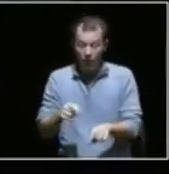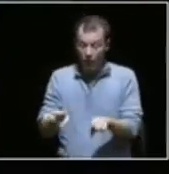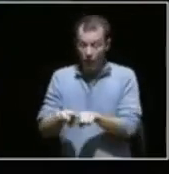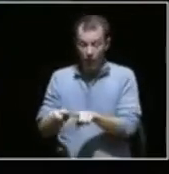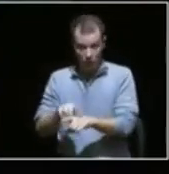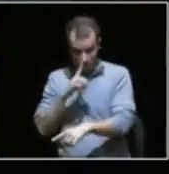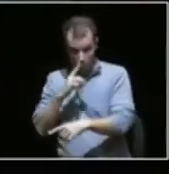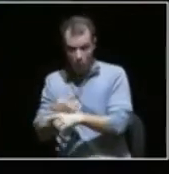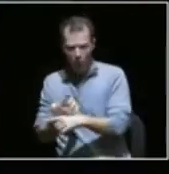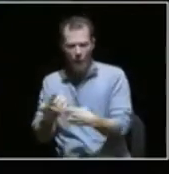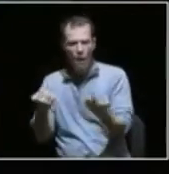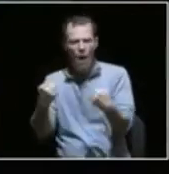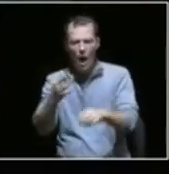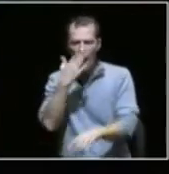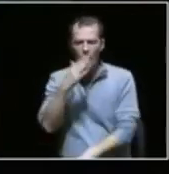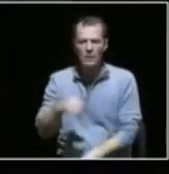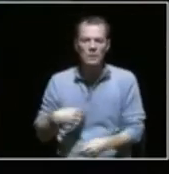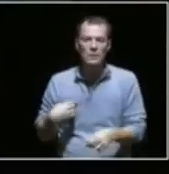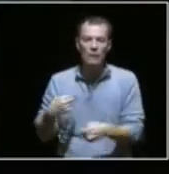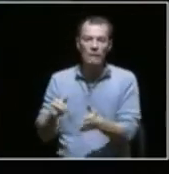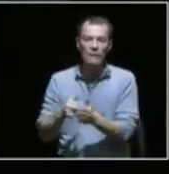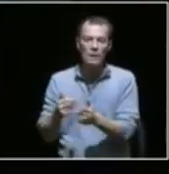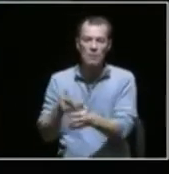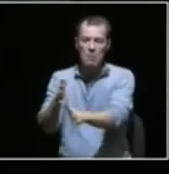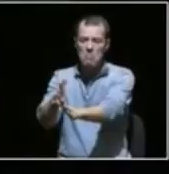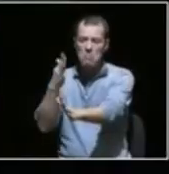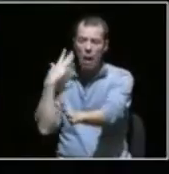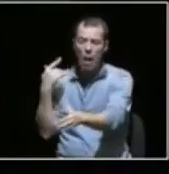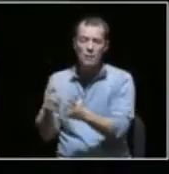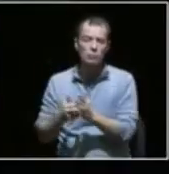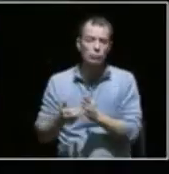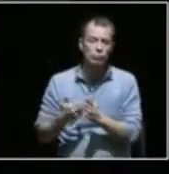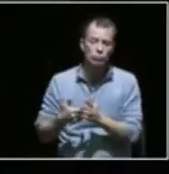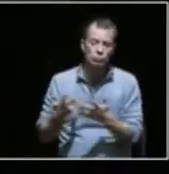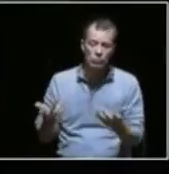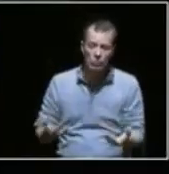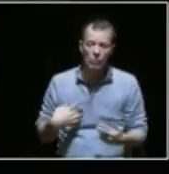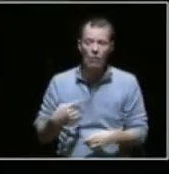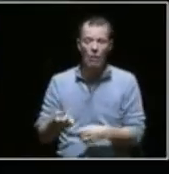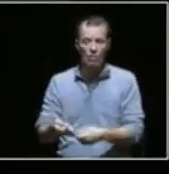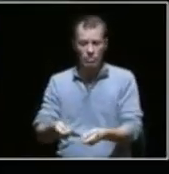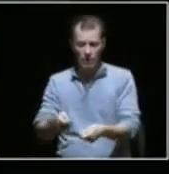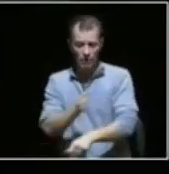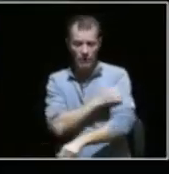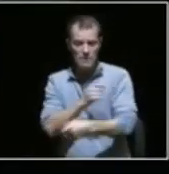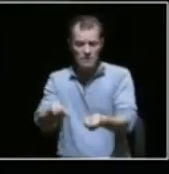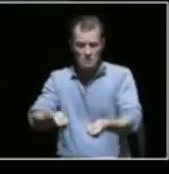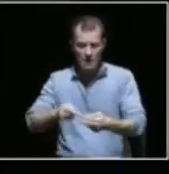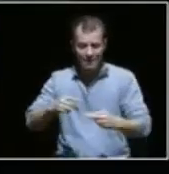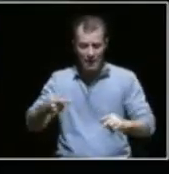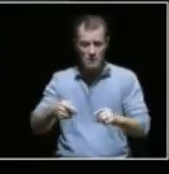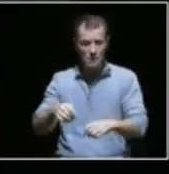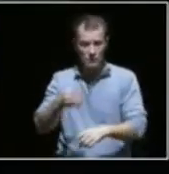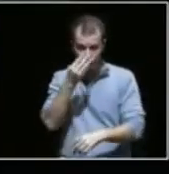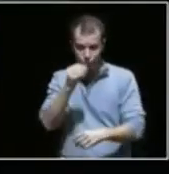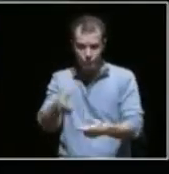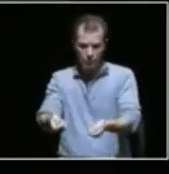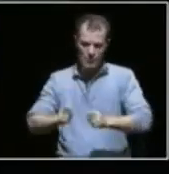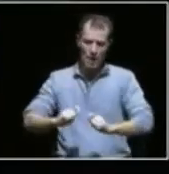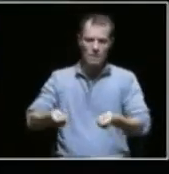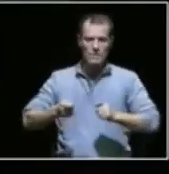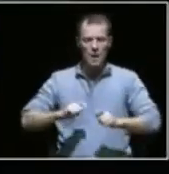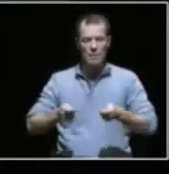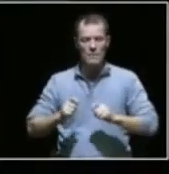paralelo, verificam-se filas de espera para a atribuição de fogos, a par da existência de inúmeras casas municipais devolutas que